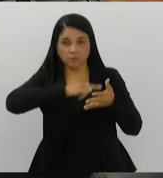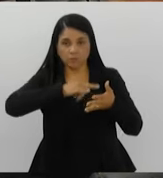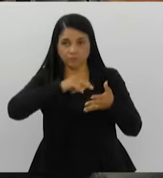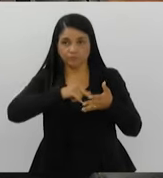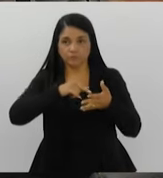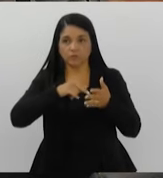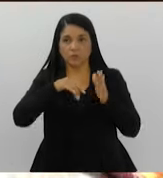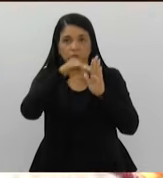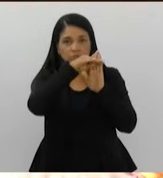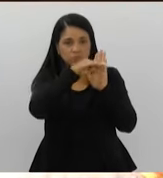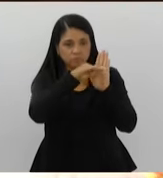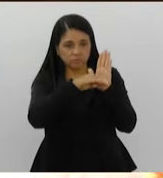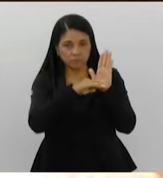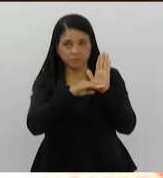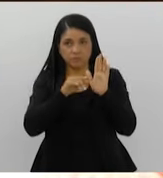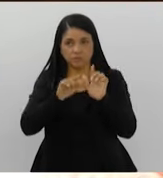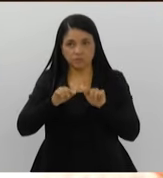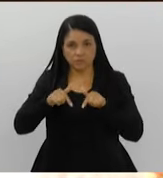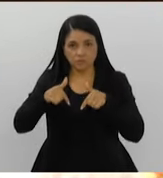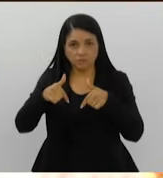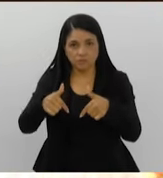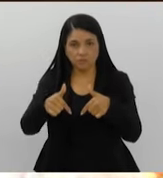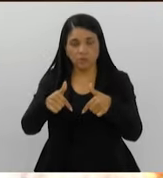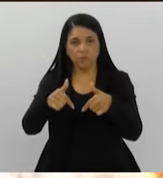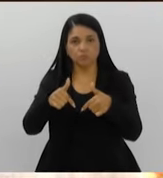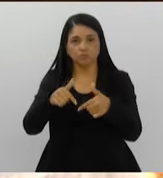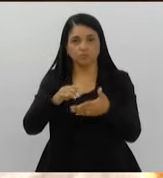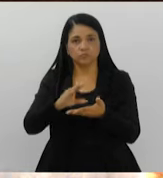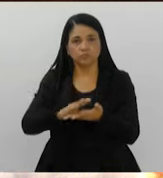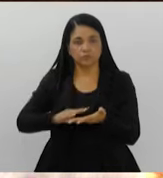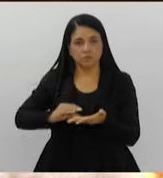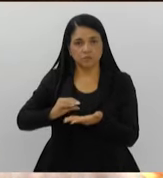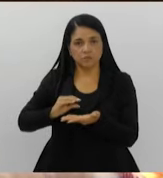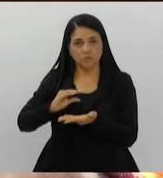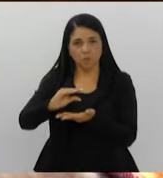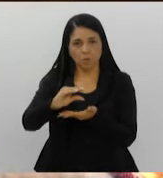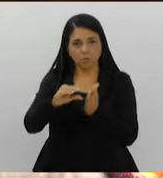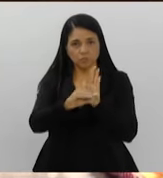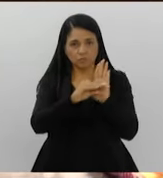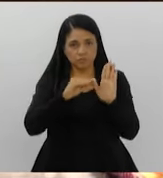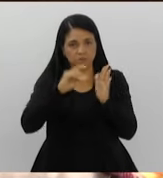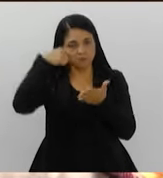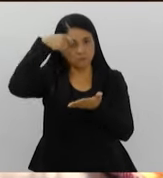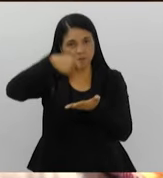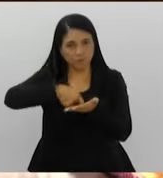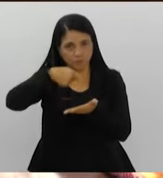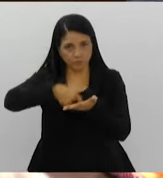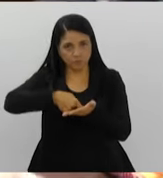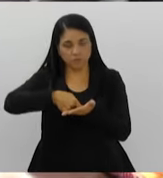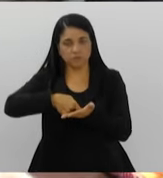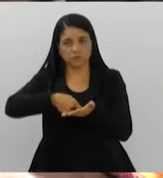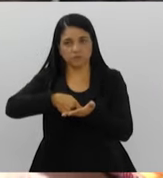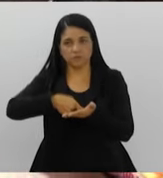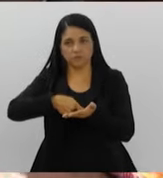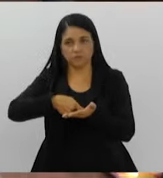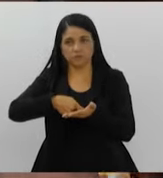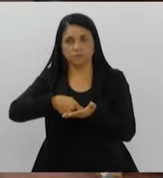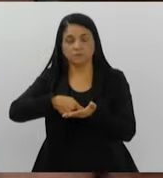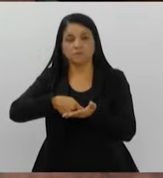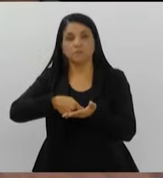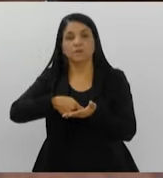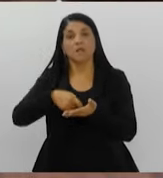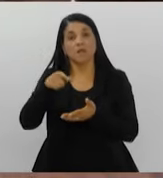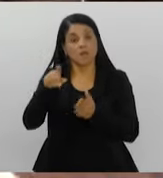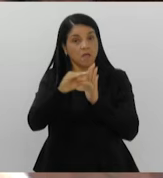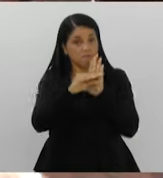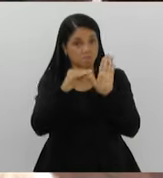Cronograma de execução e desembolso das emendas impositivas. Entendi. É bom que essa